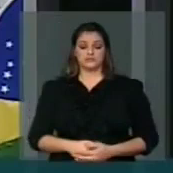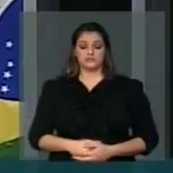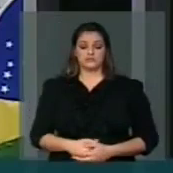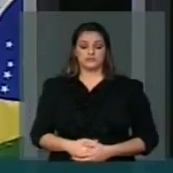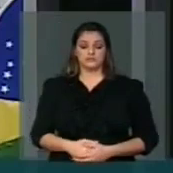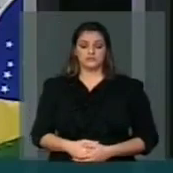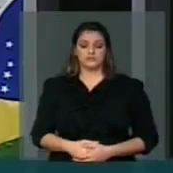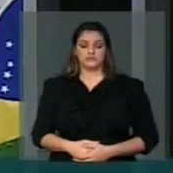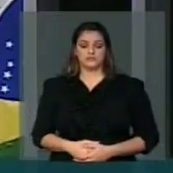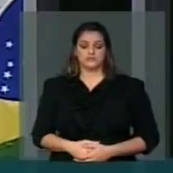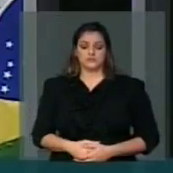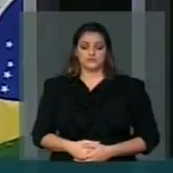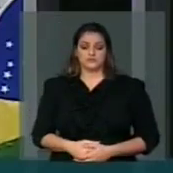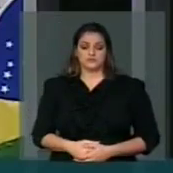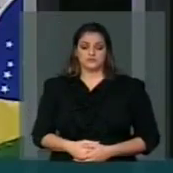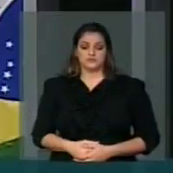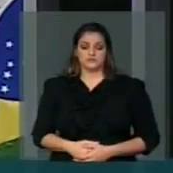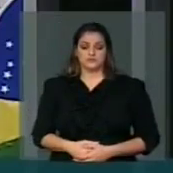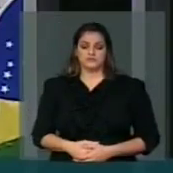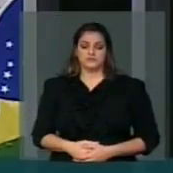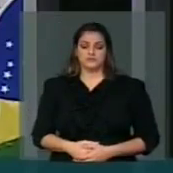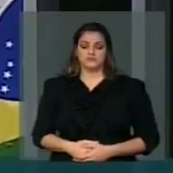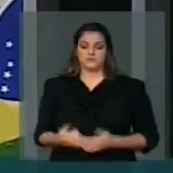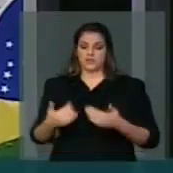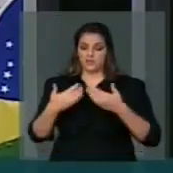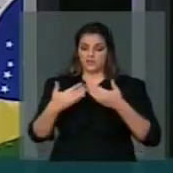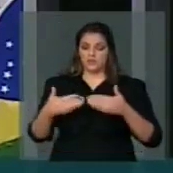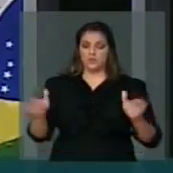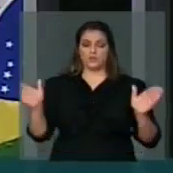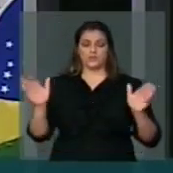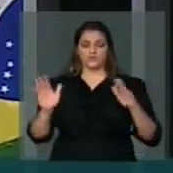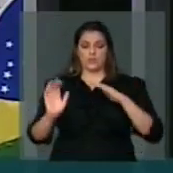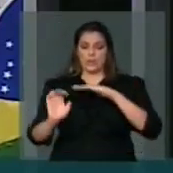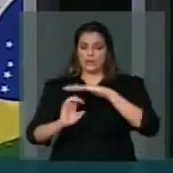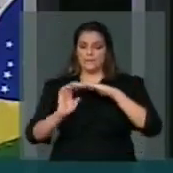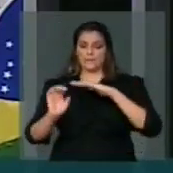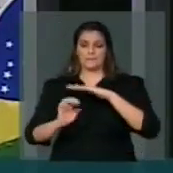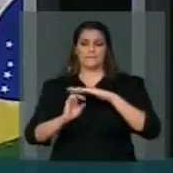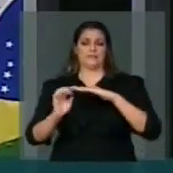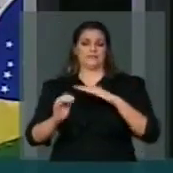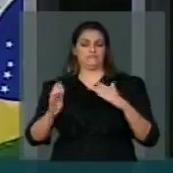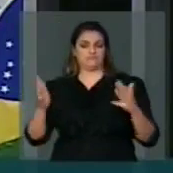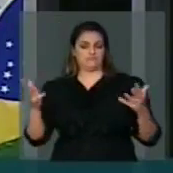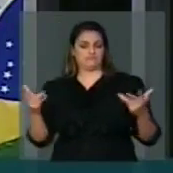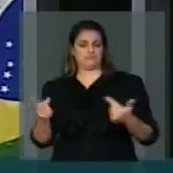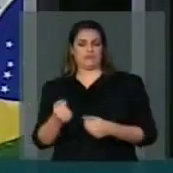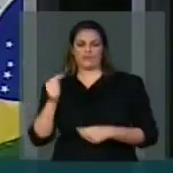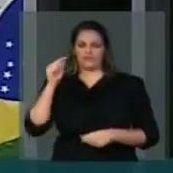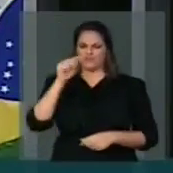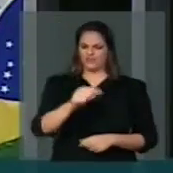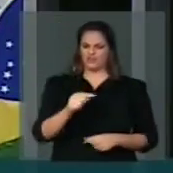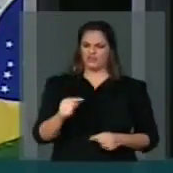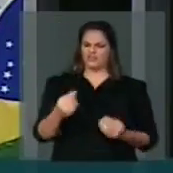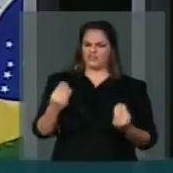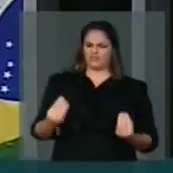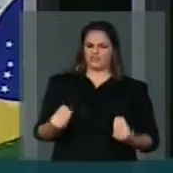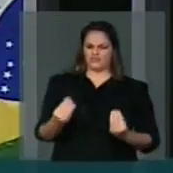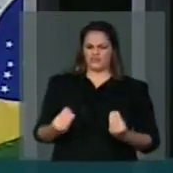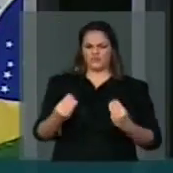Mas o concerto foi inaugurado de uma grande empresa. São essas